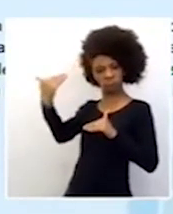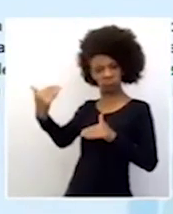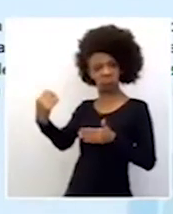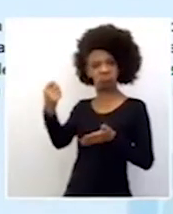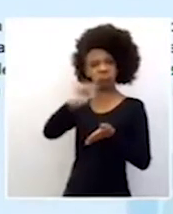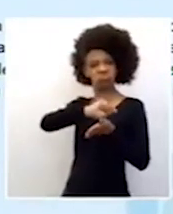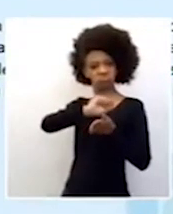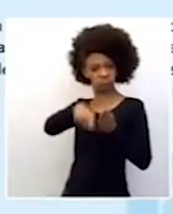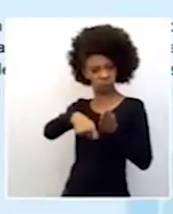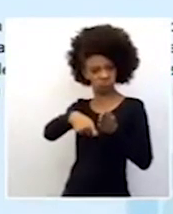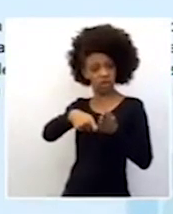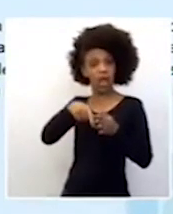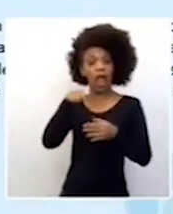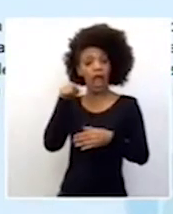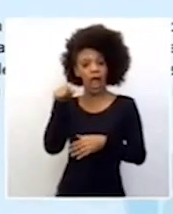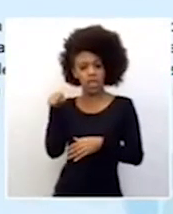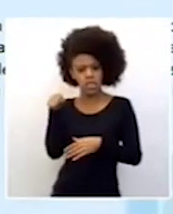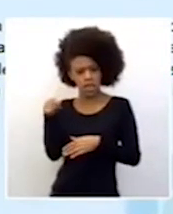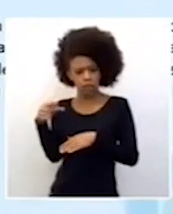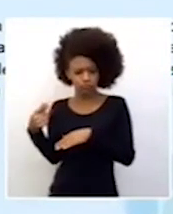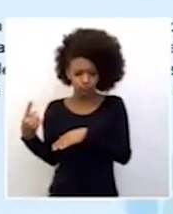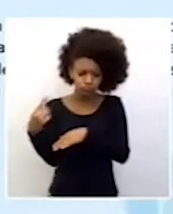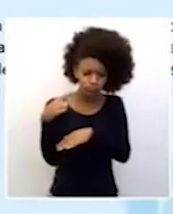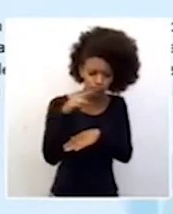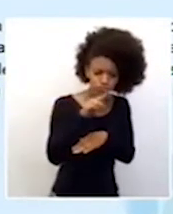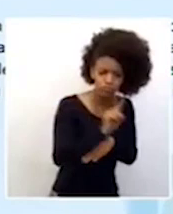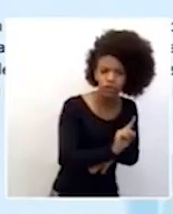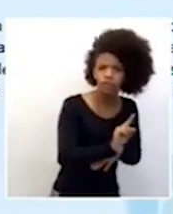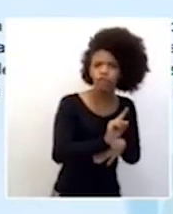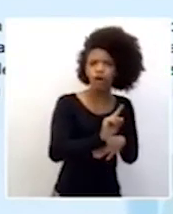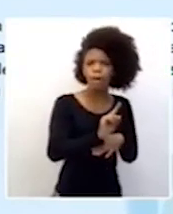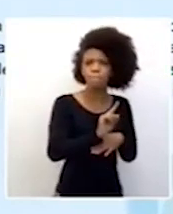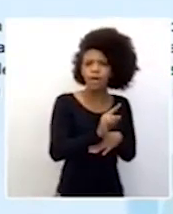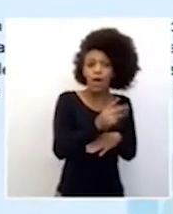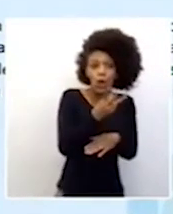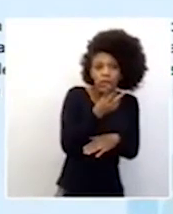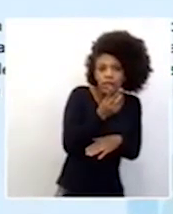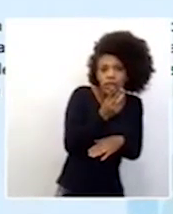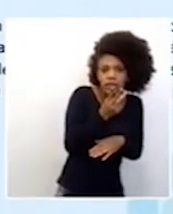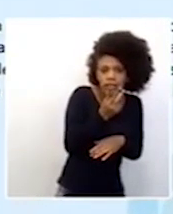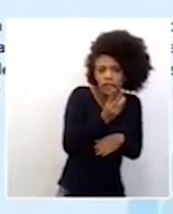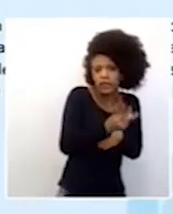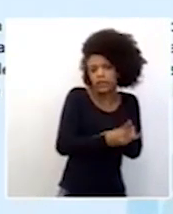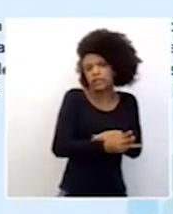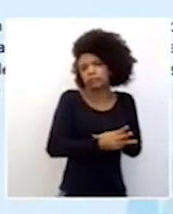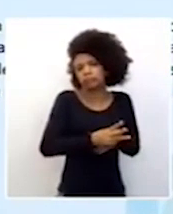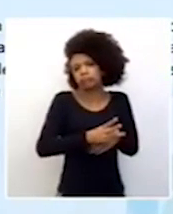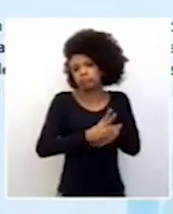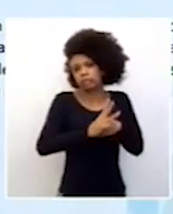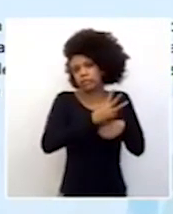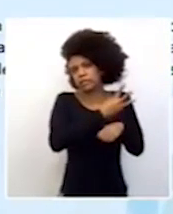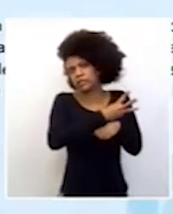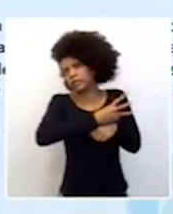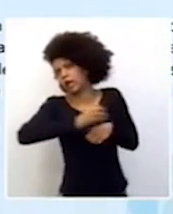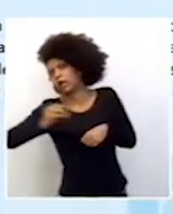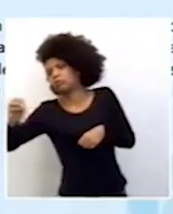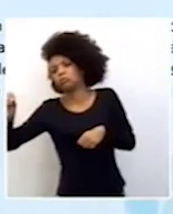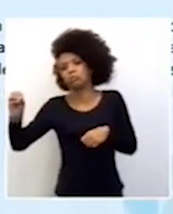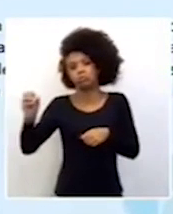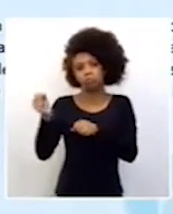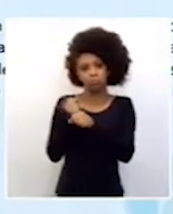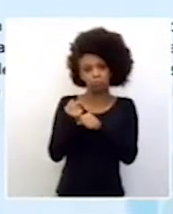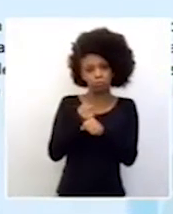ele foi até este evento para comemorar o tricentenário de Camões. E para essa celebração, especialmente,